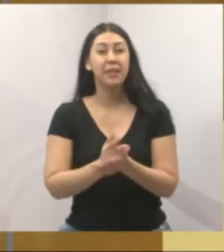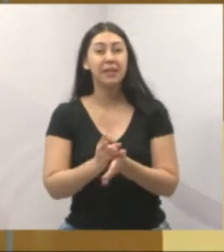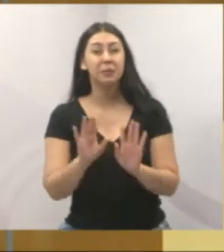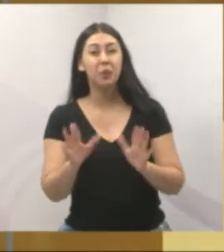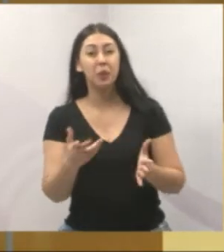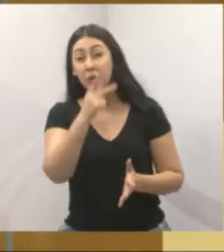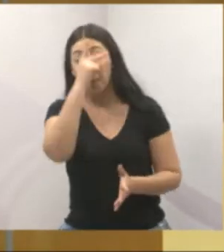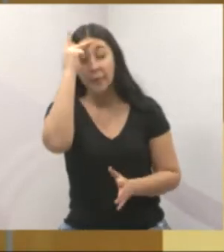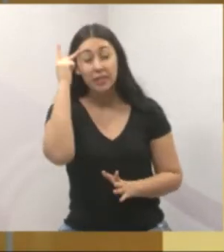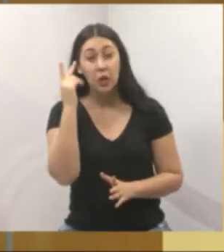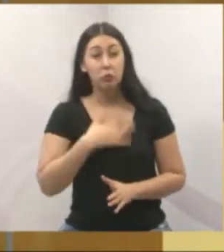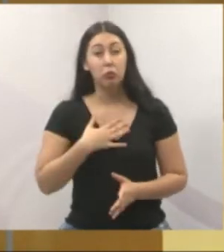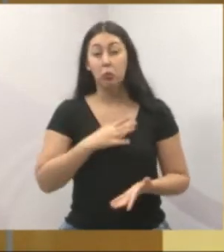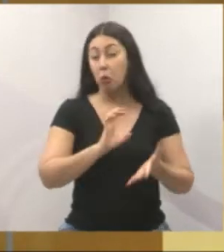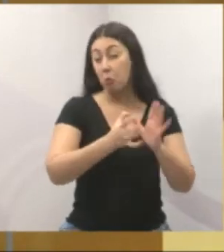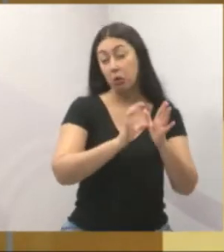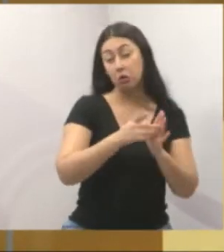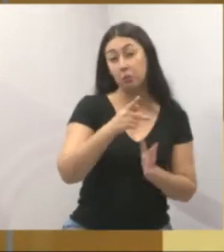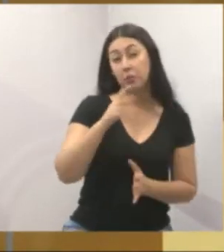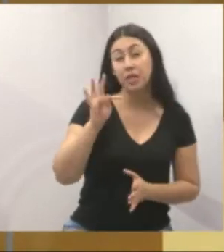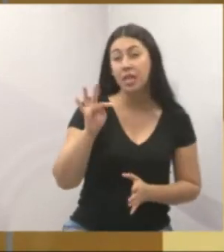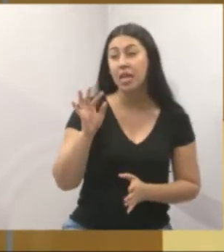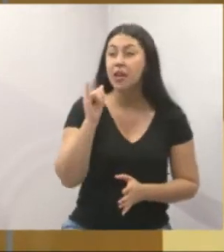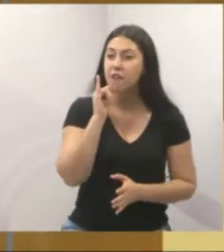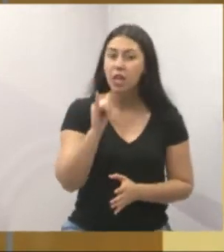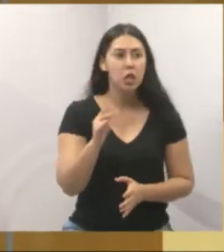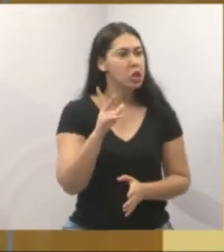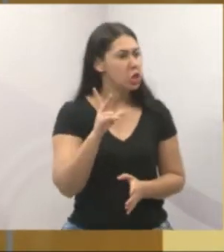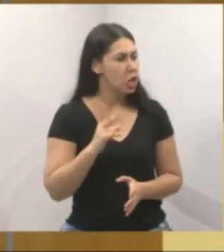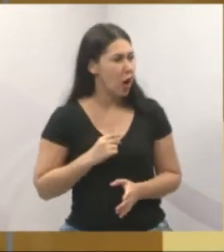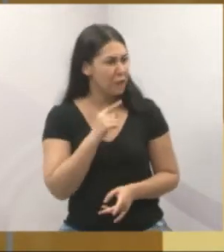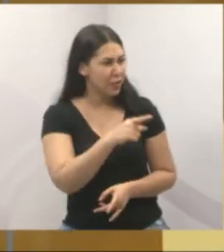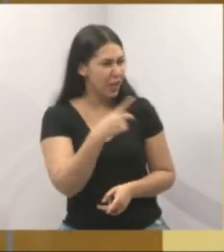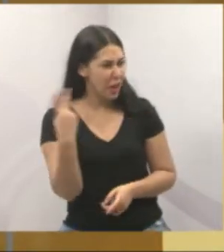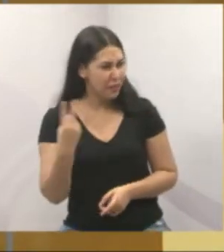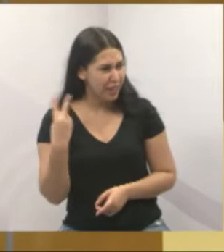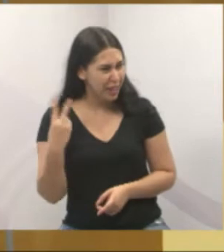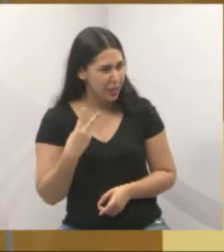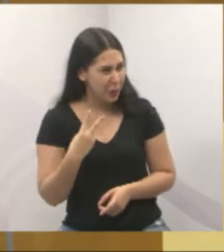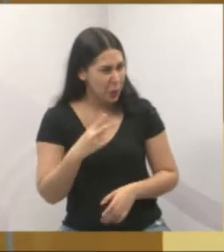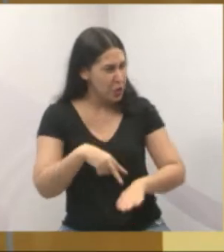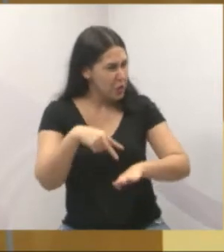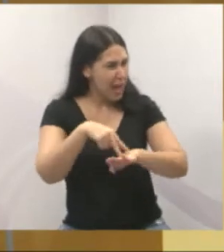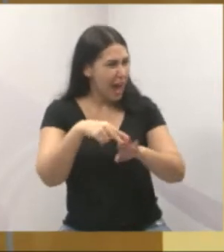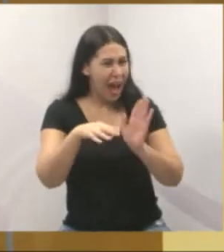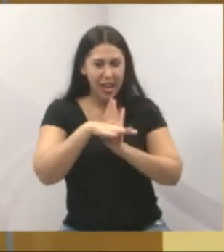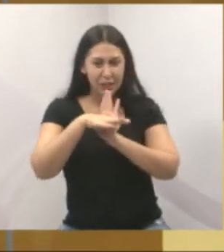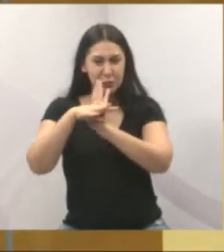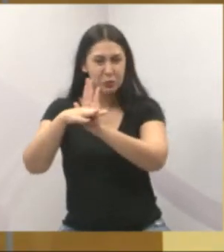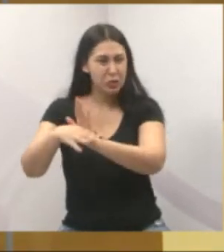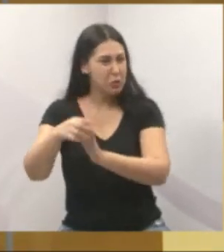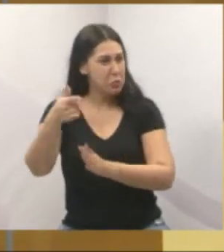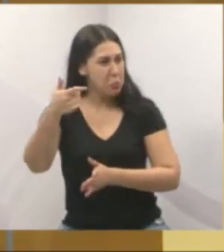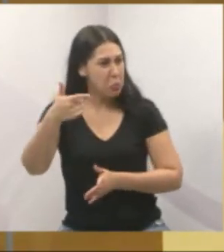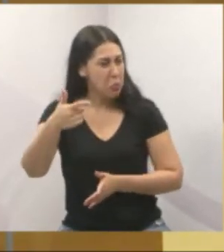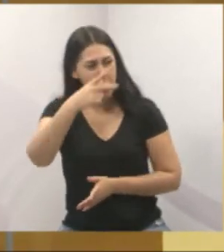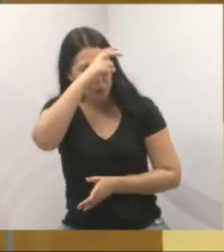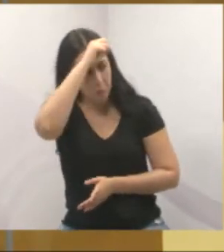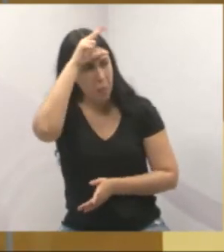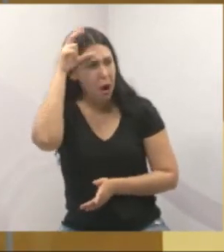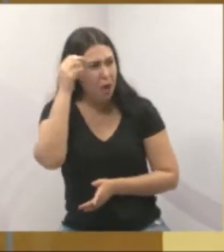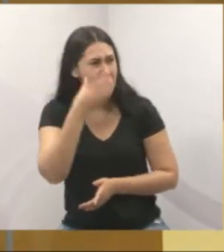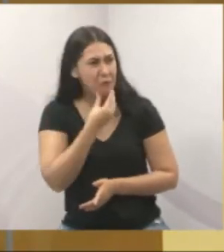próprio partido, me disseram: vereador, você na tribuna defendeu a não cassação do prefeito do